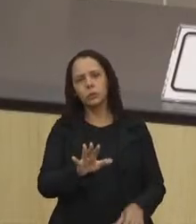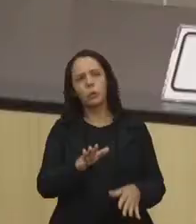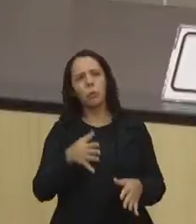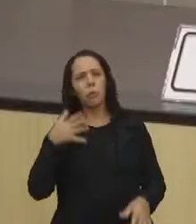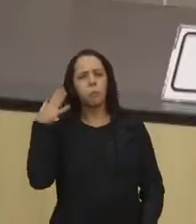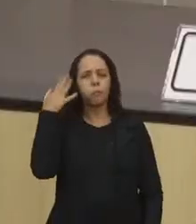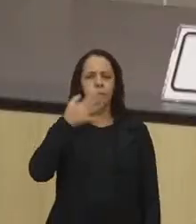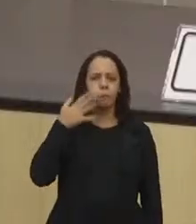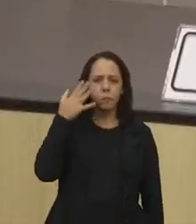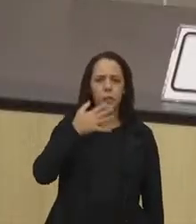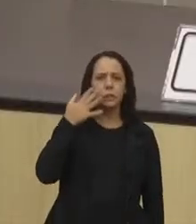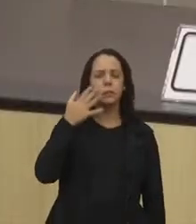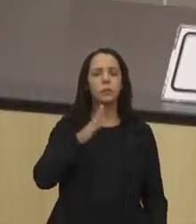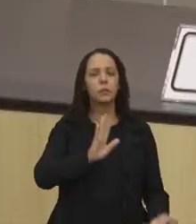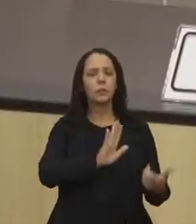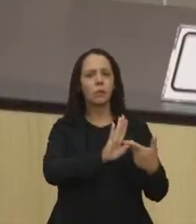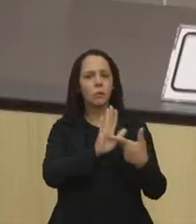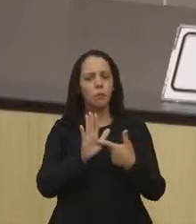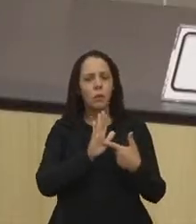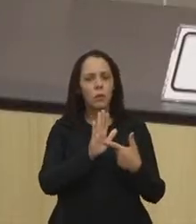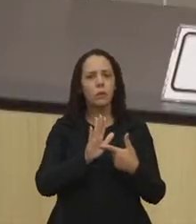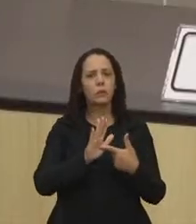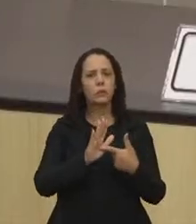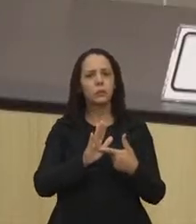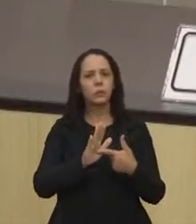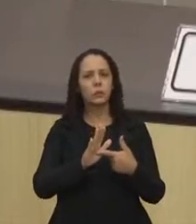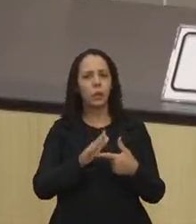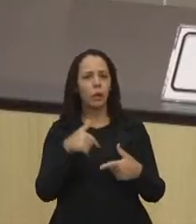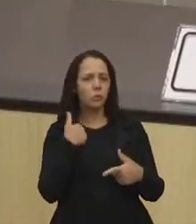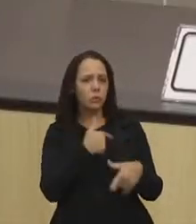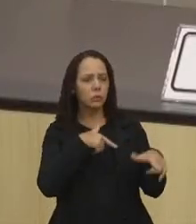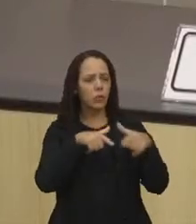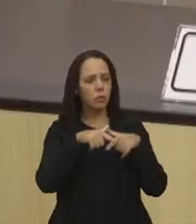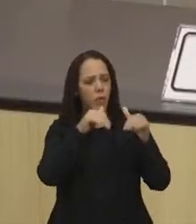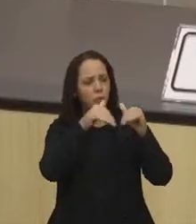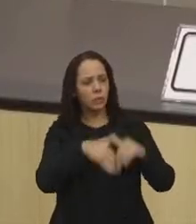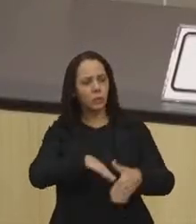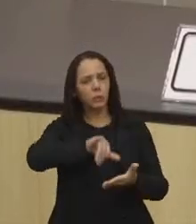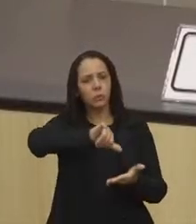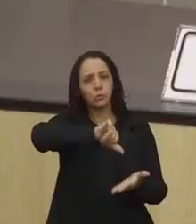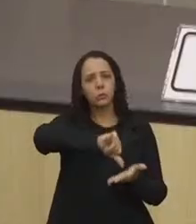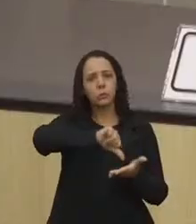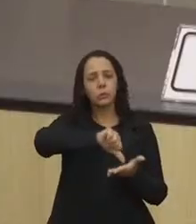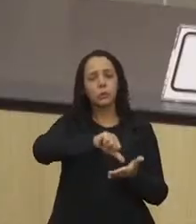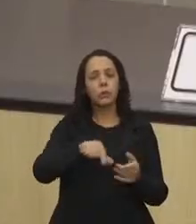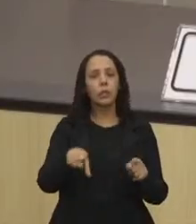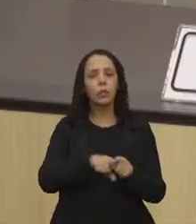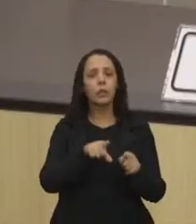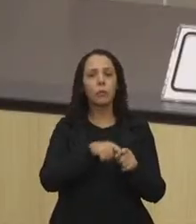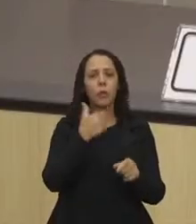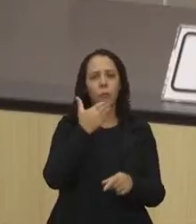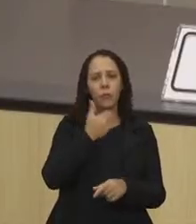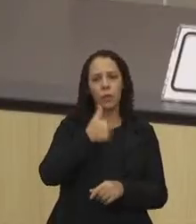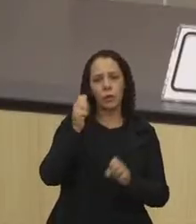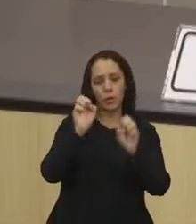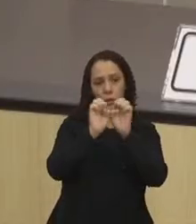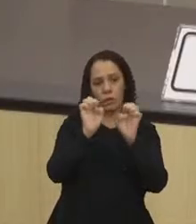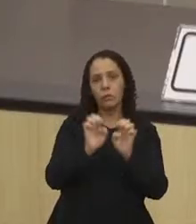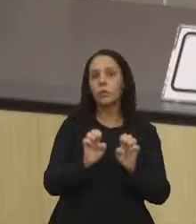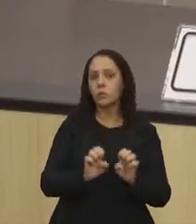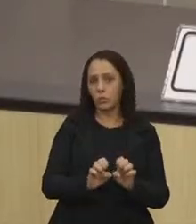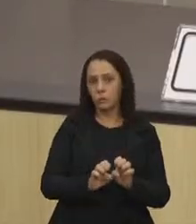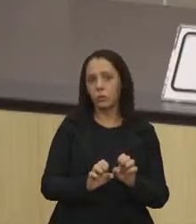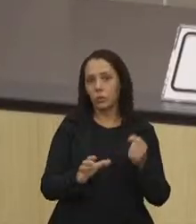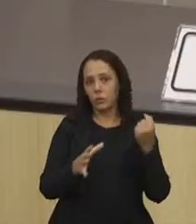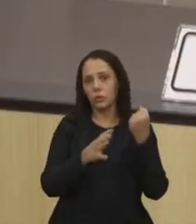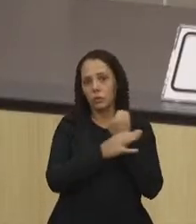palestras, né? Mostrar o que a gente desenvolve ali e, obviamente, trabalhar a melhoria da nossa infraestrutura na